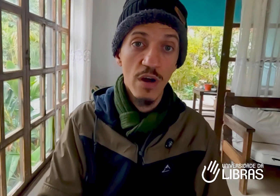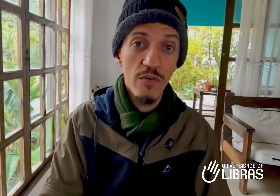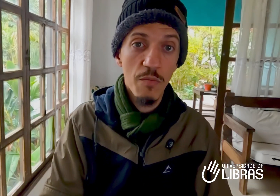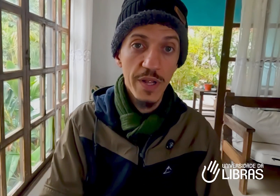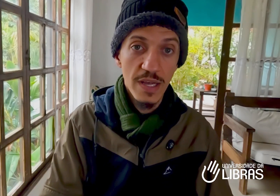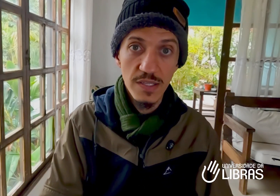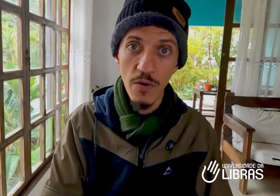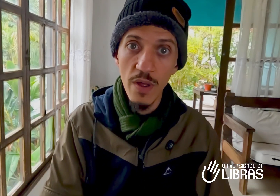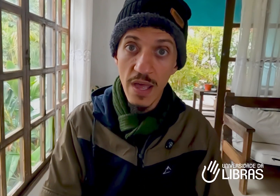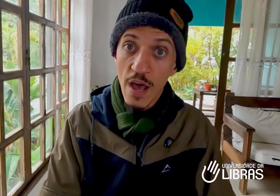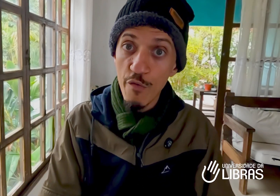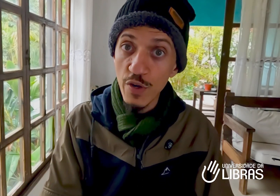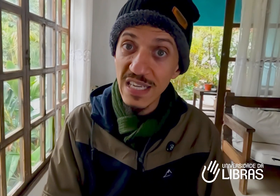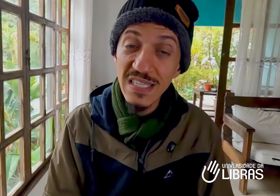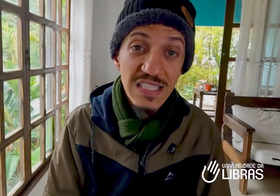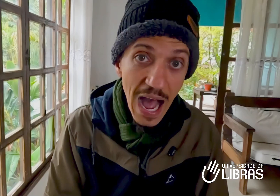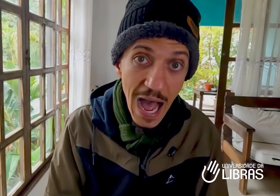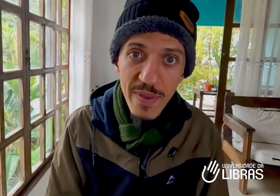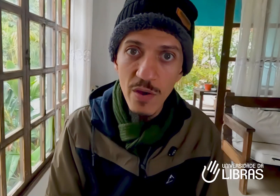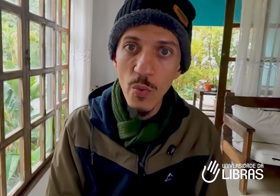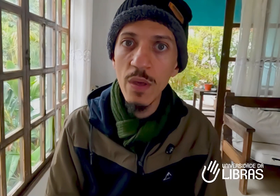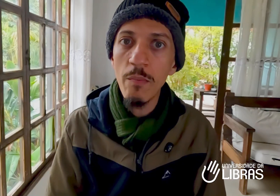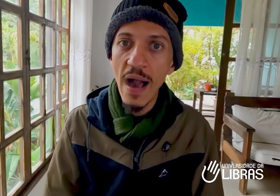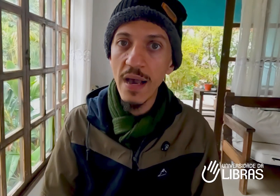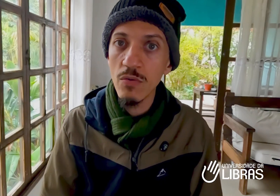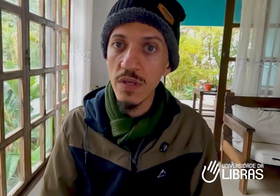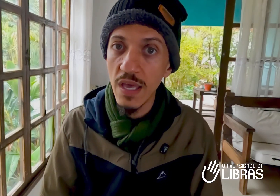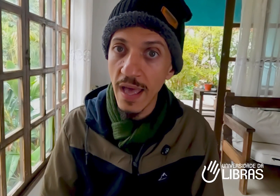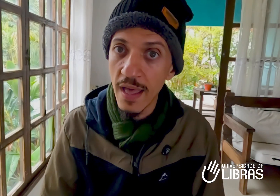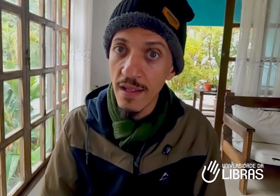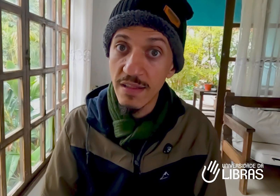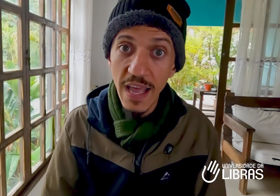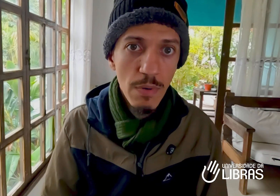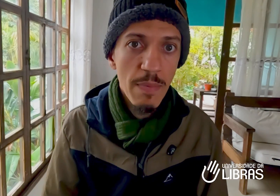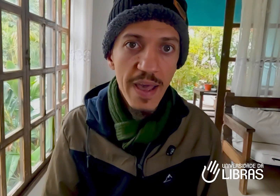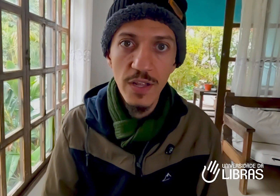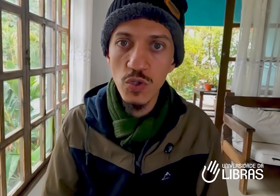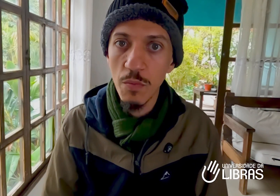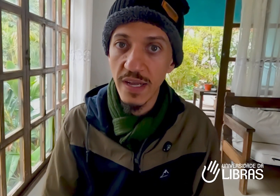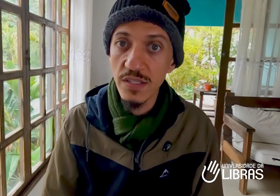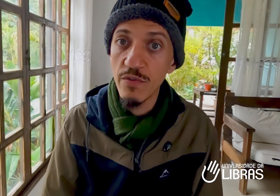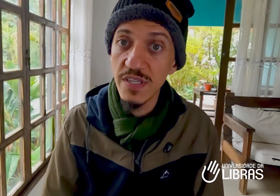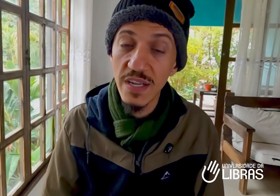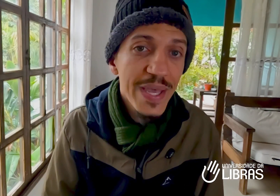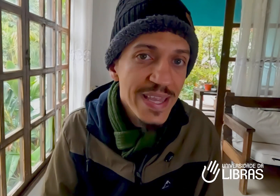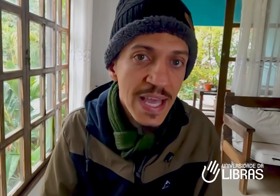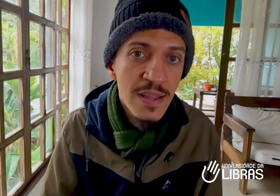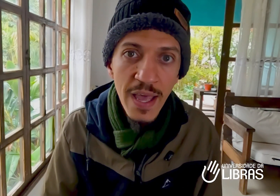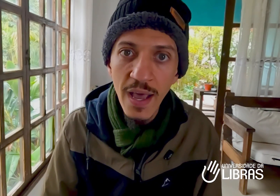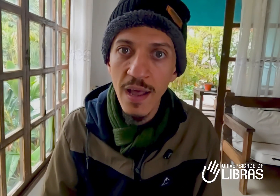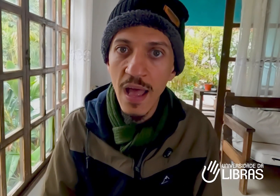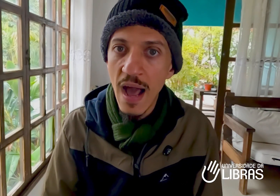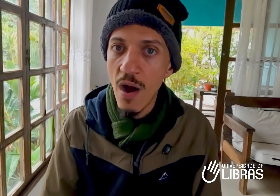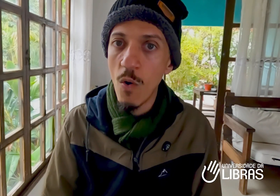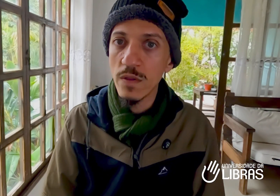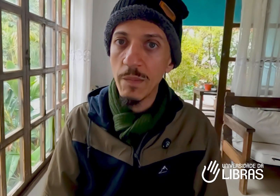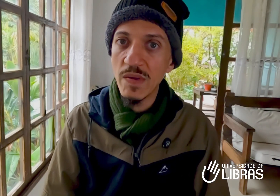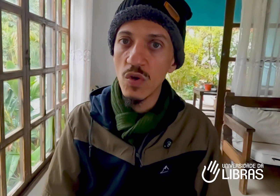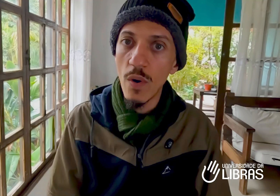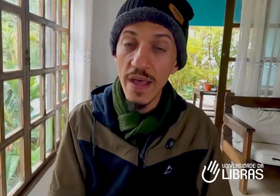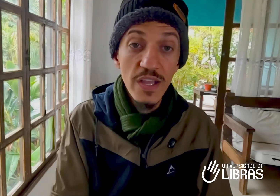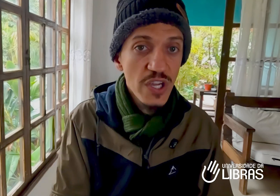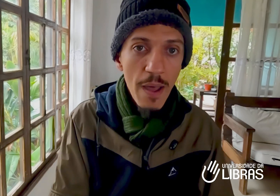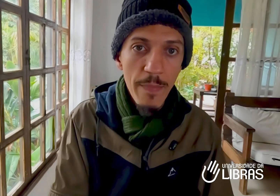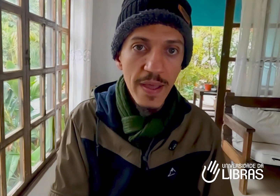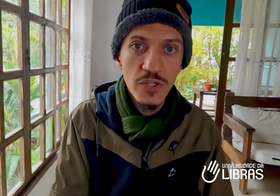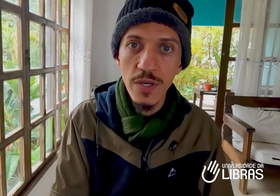possibilidade, uma nova comunicação, você sabe o impacto que é ter uma barreira de comunicação, você não entender a outra